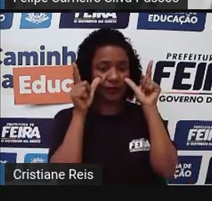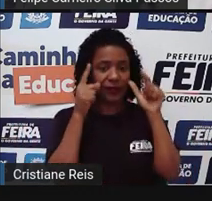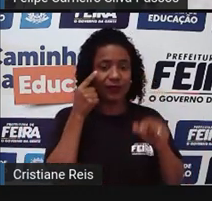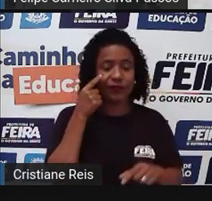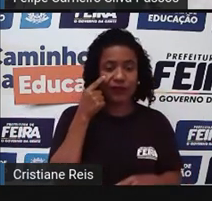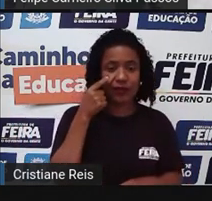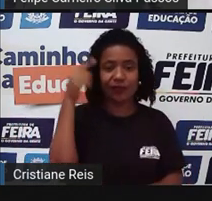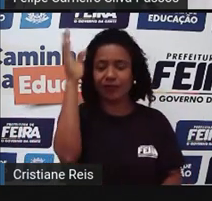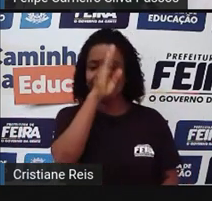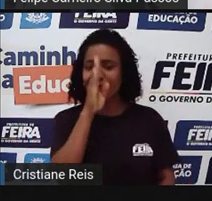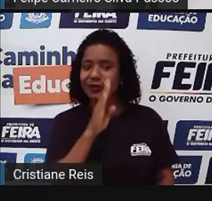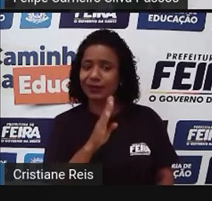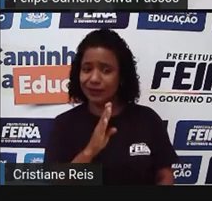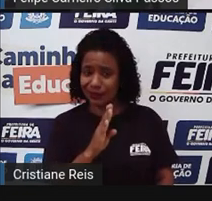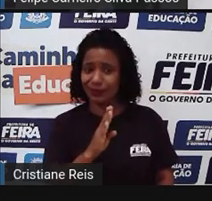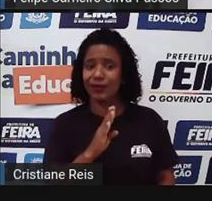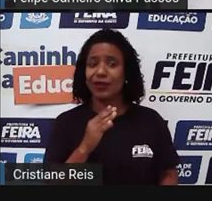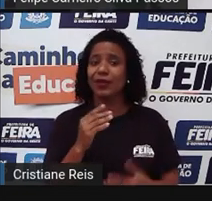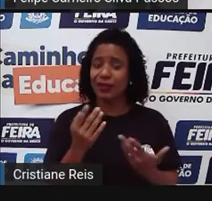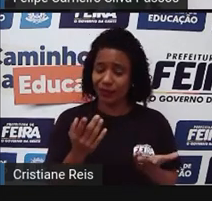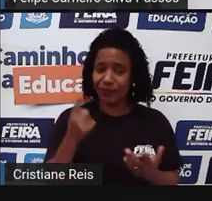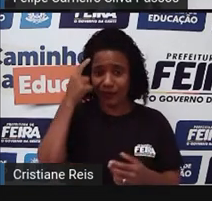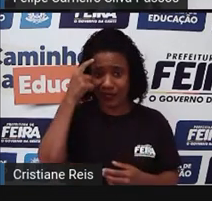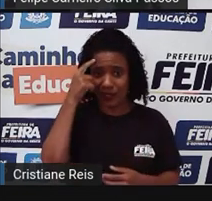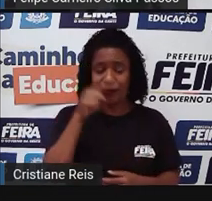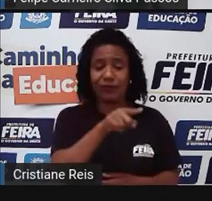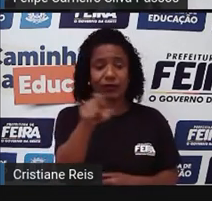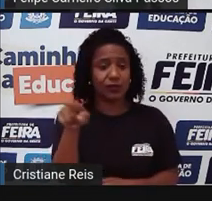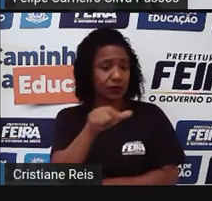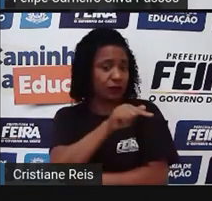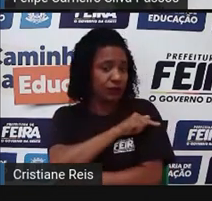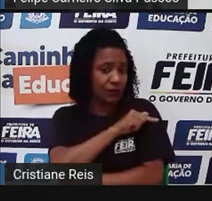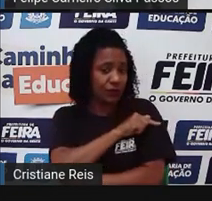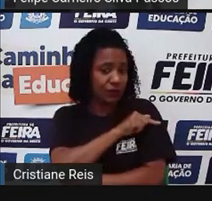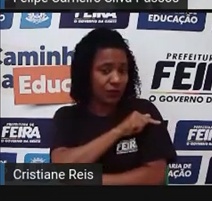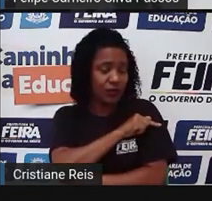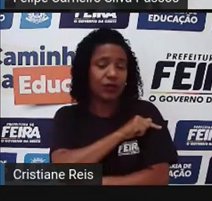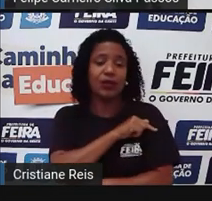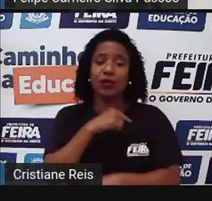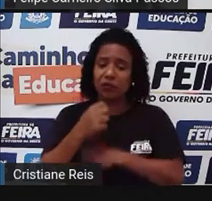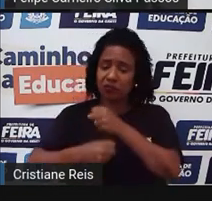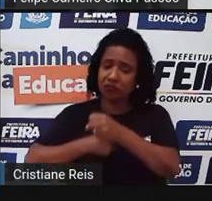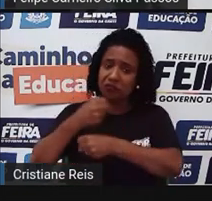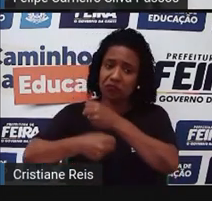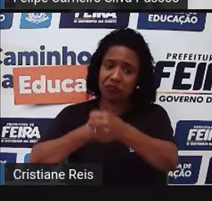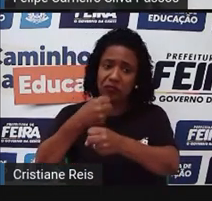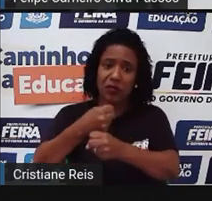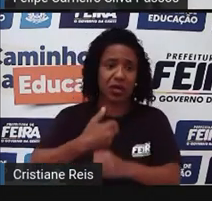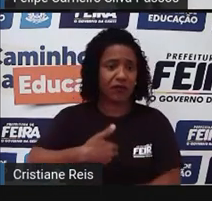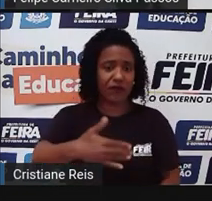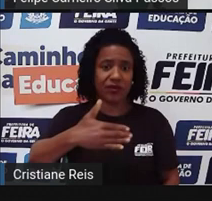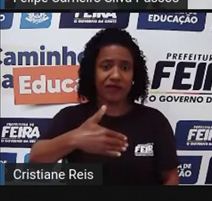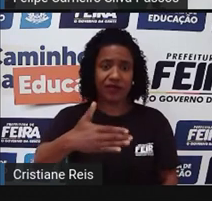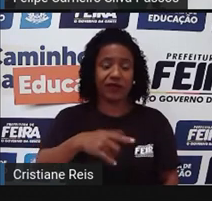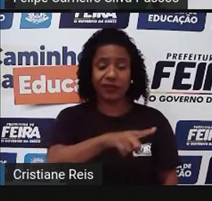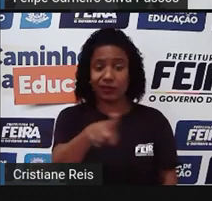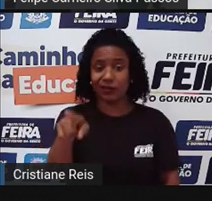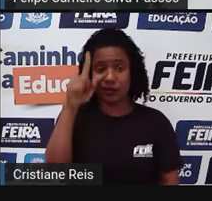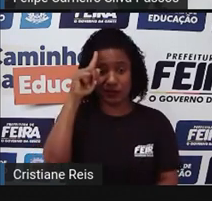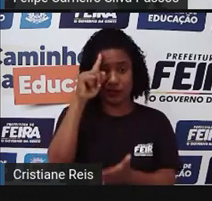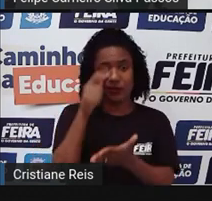nosso papel lá no futuro, quando a gente for votar. Vocês estão aí no sétimo ano, em alguns anos vocês vão estar votando nos políticos. Então, é